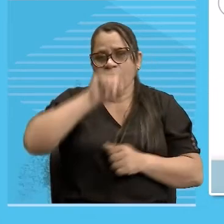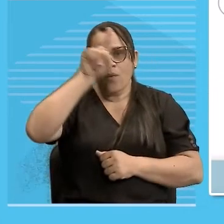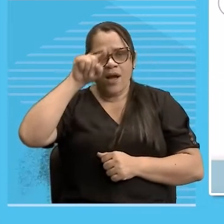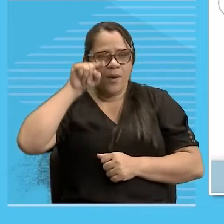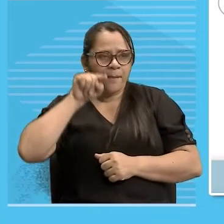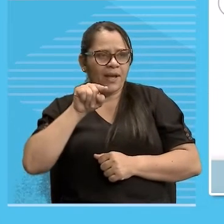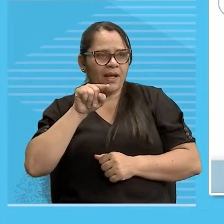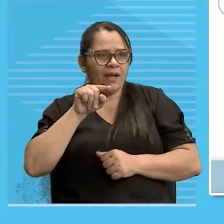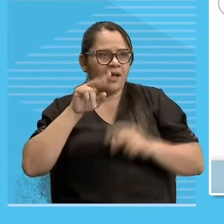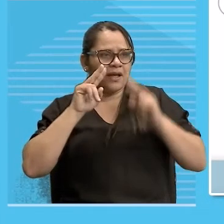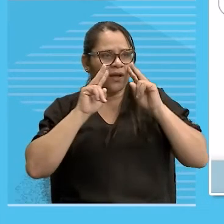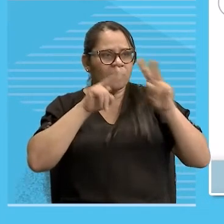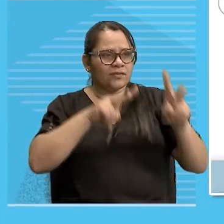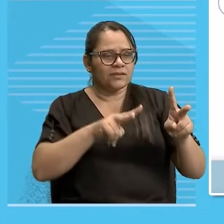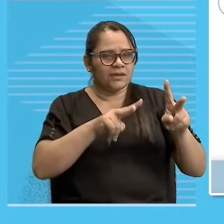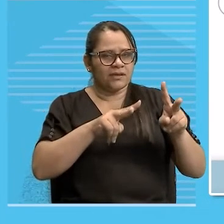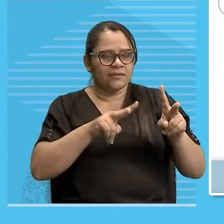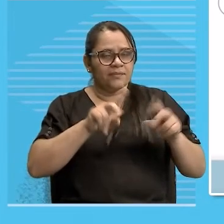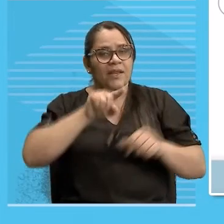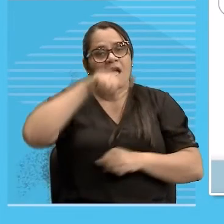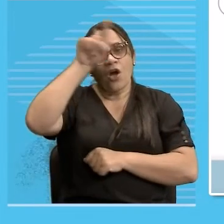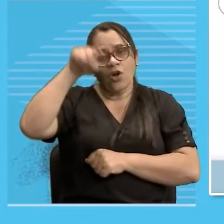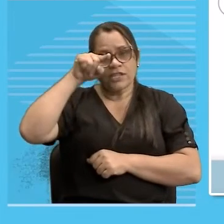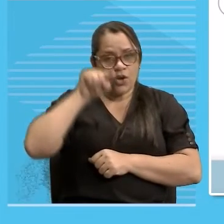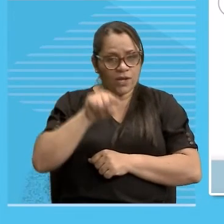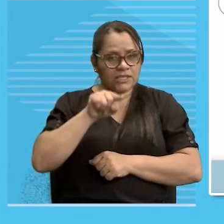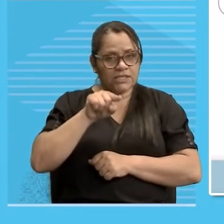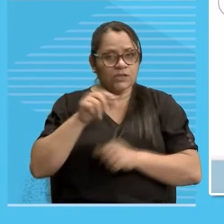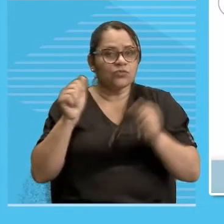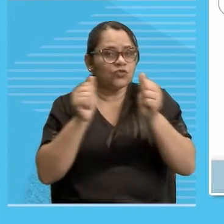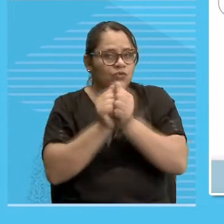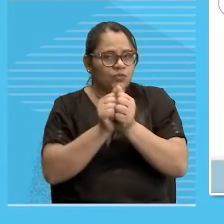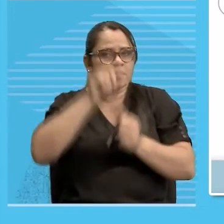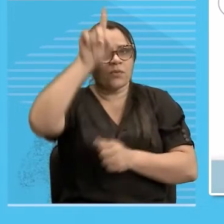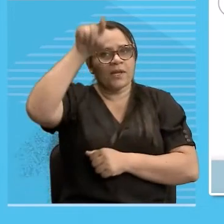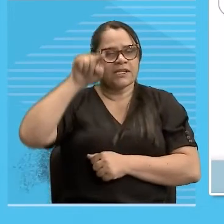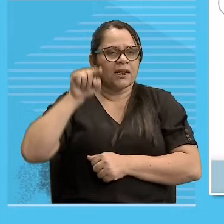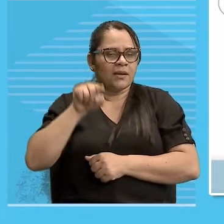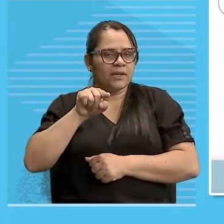Usar a interrogação seguida de imediato da exclamação ou